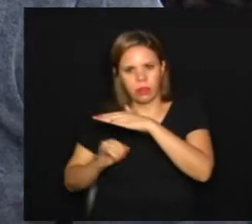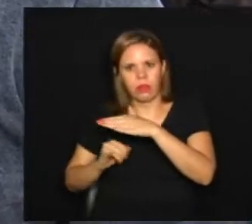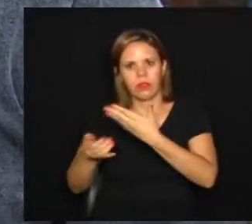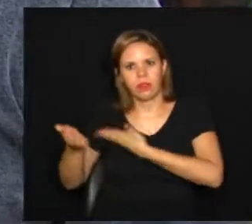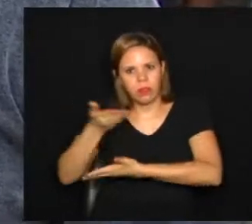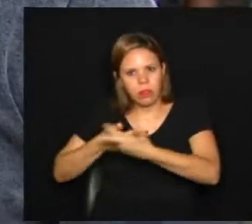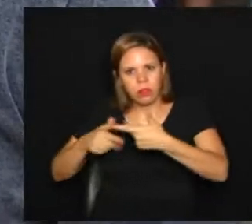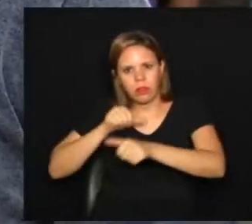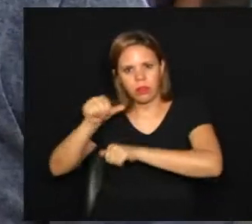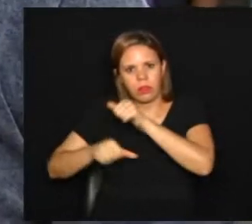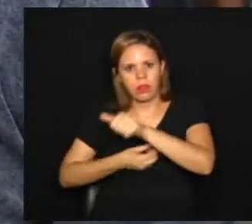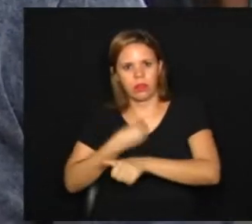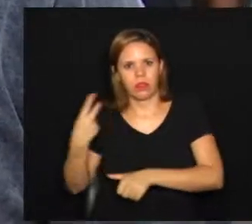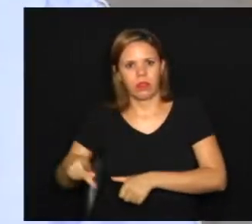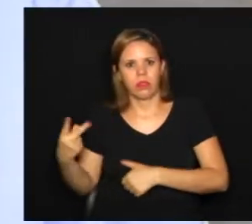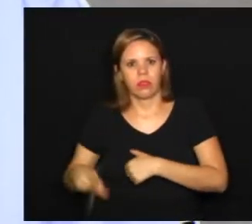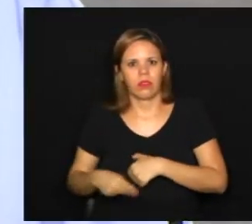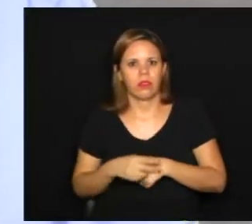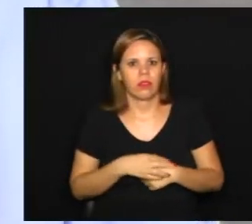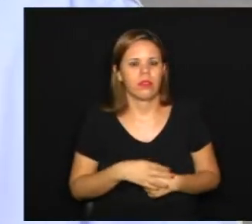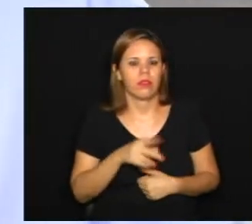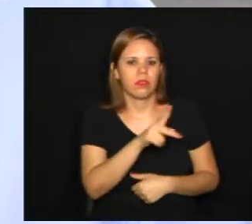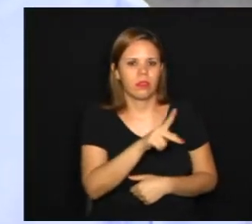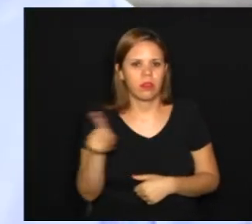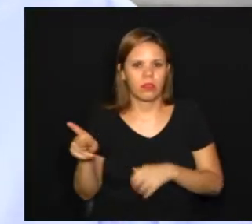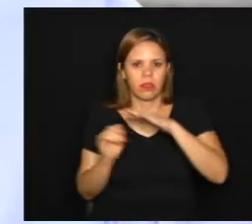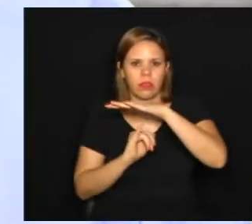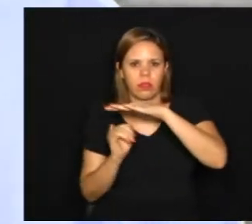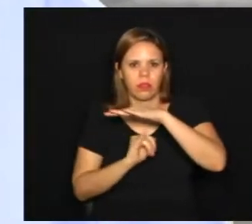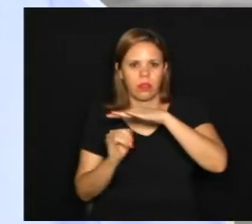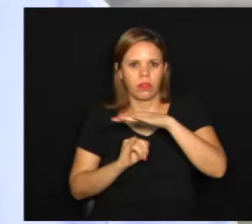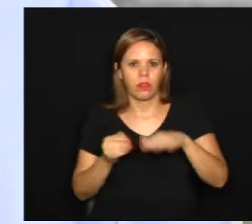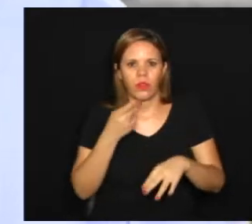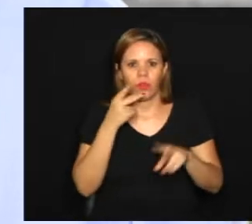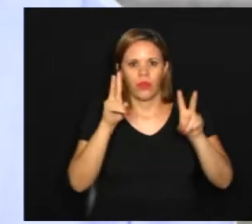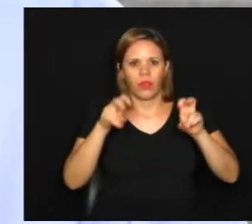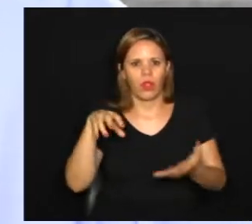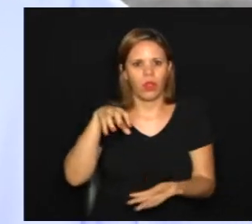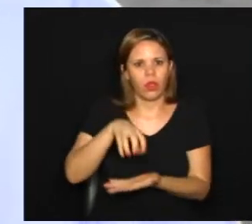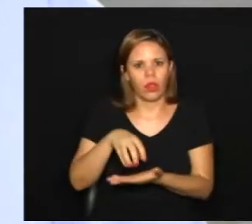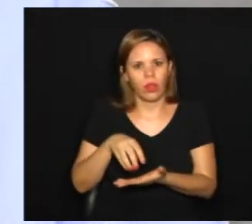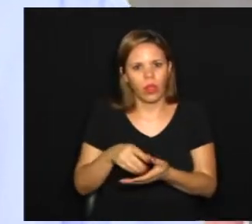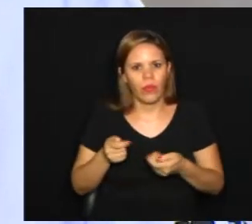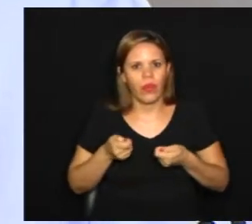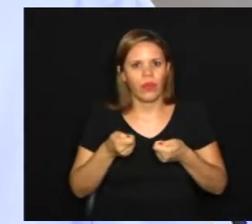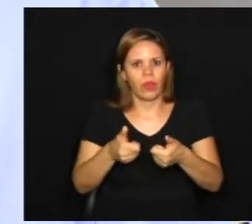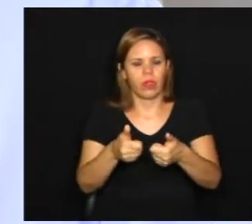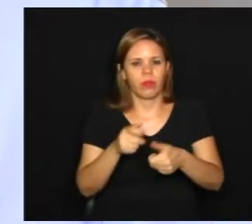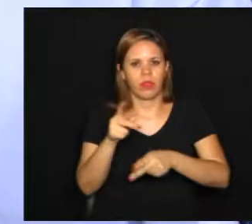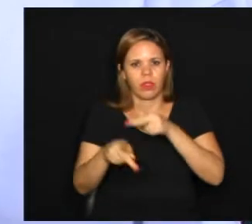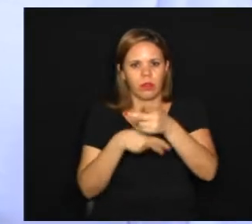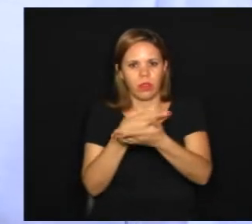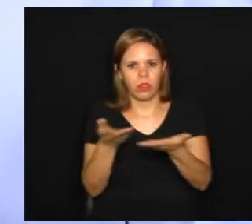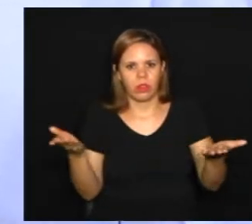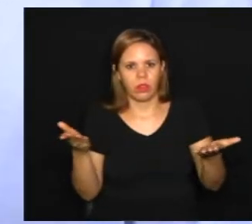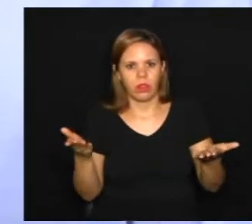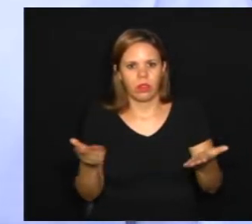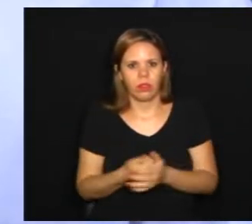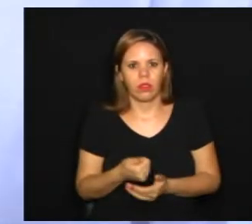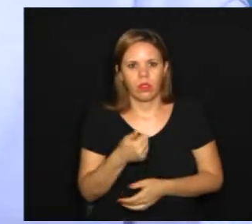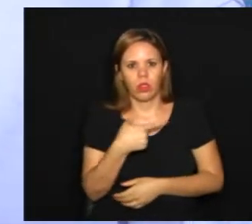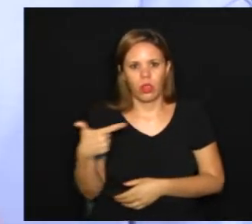mudará muita coisa na vida delas, né? O presidente do instituto falou o que a unidade vai oferecer para a população. Em torno de